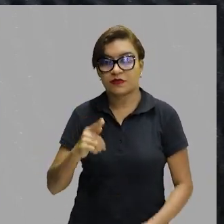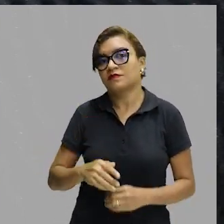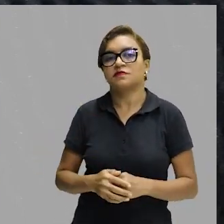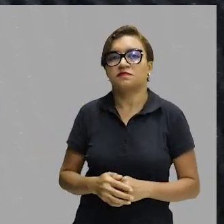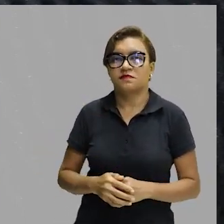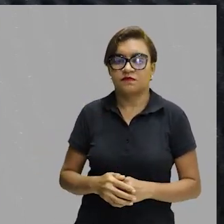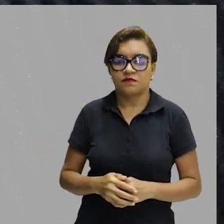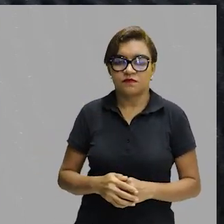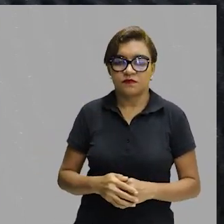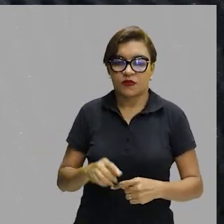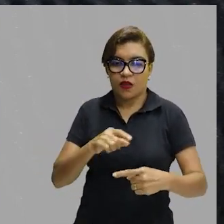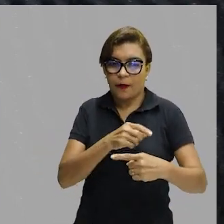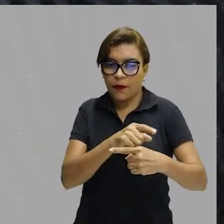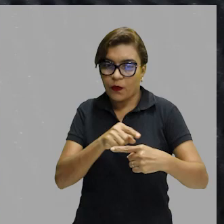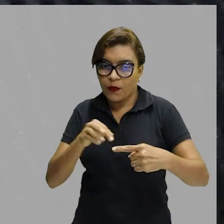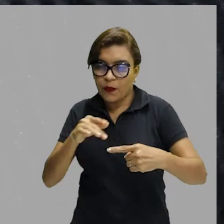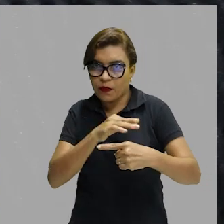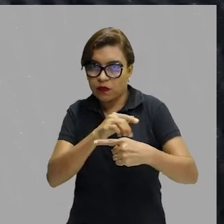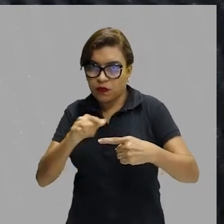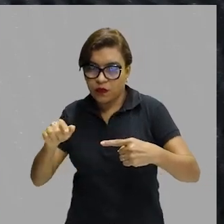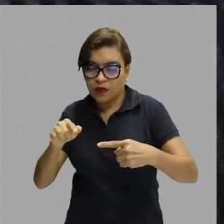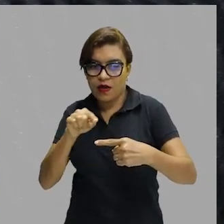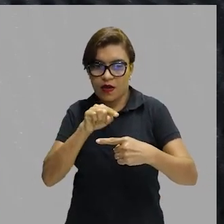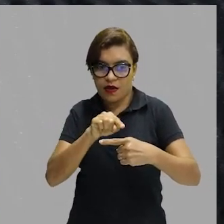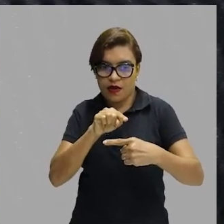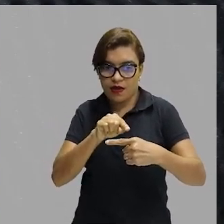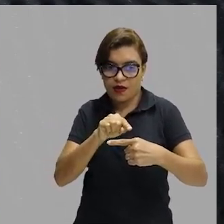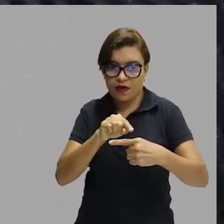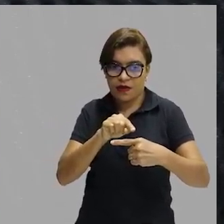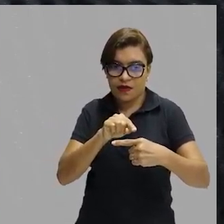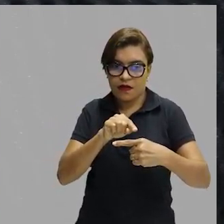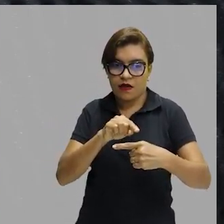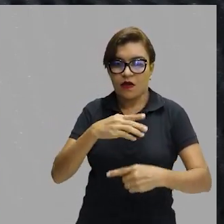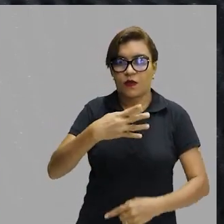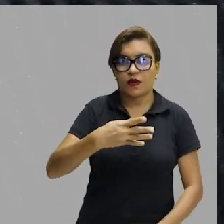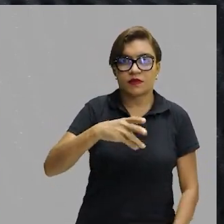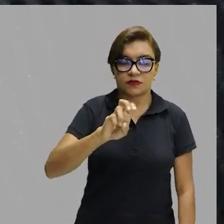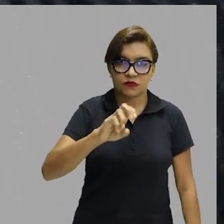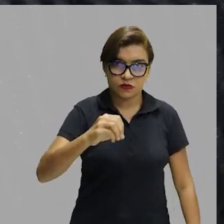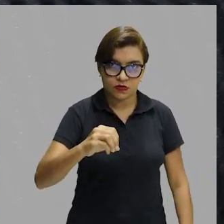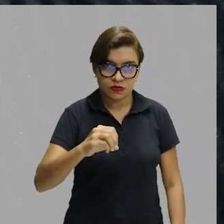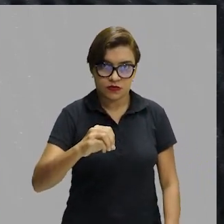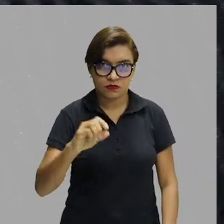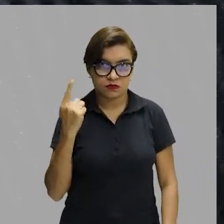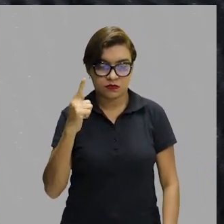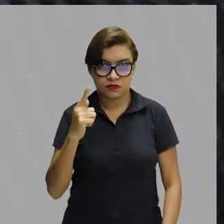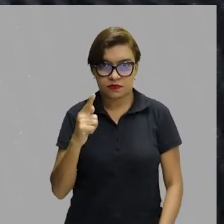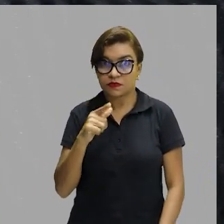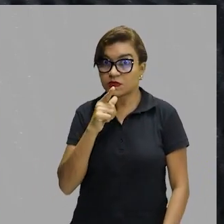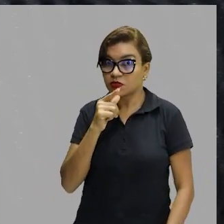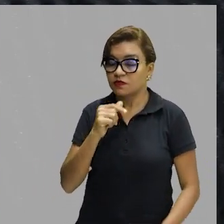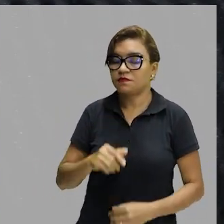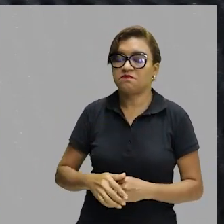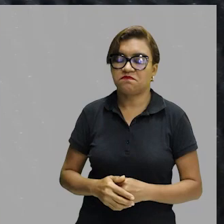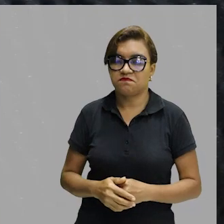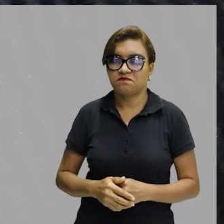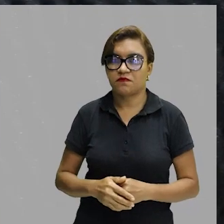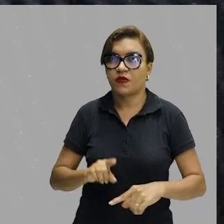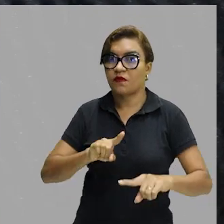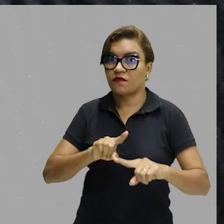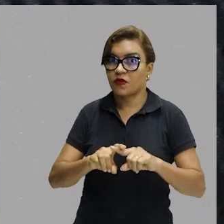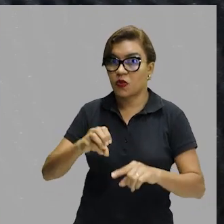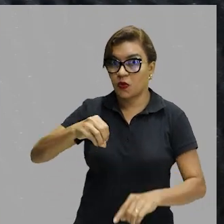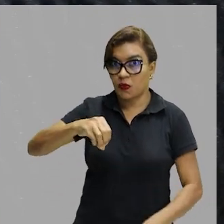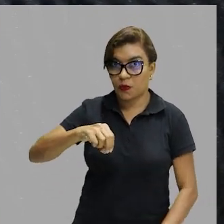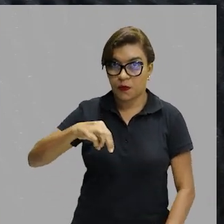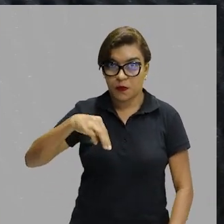Sobre massa em gramas do solvente, turma, 400 gramas de água, beleza? Vezes o mol